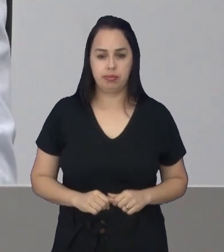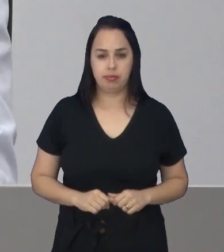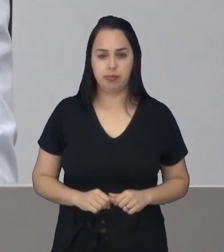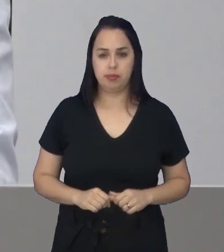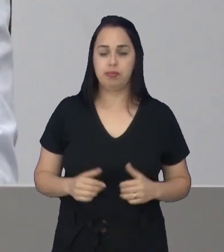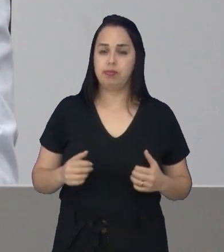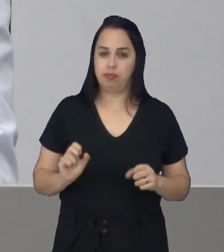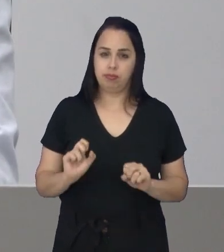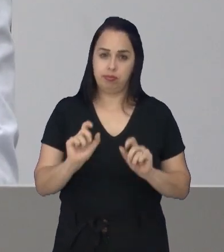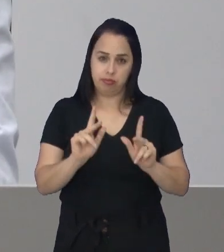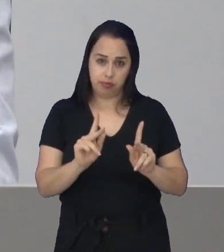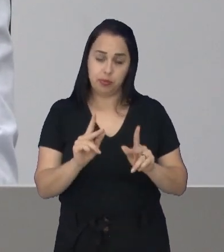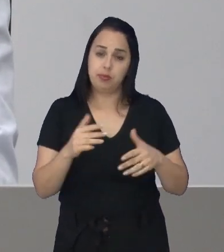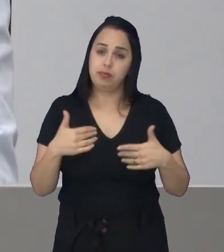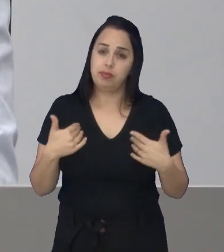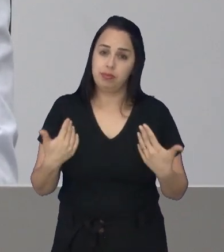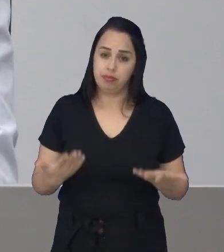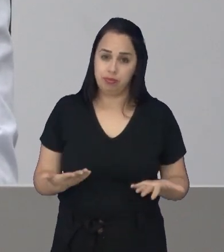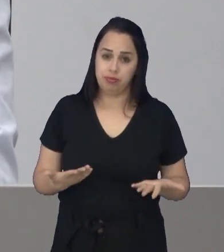então